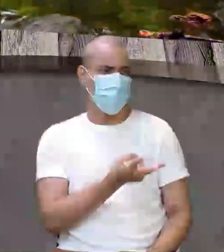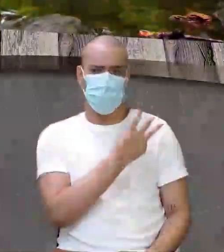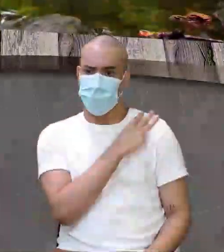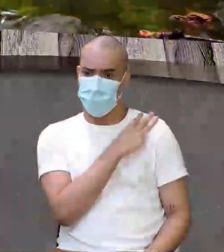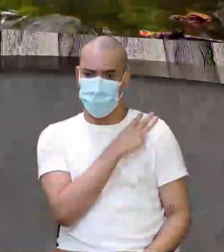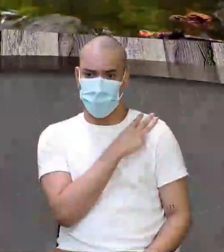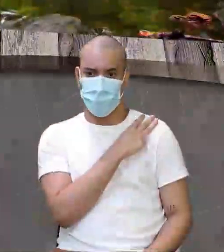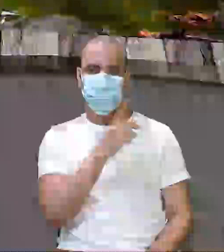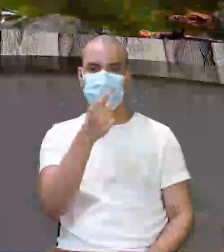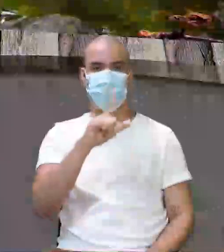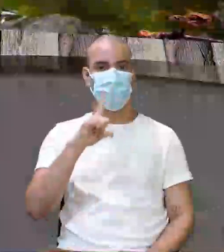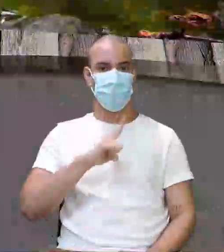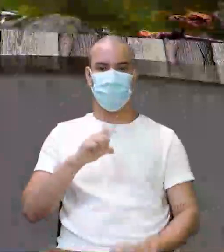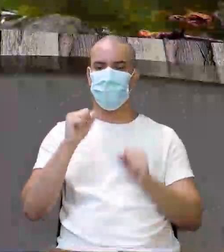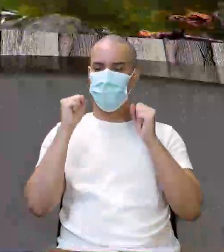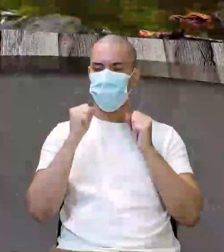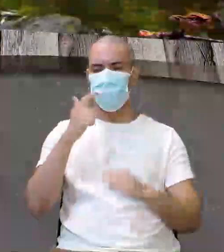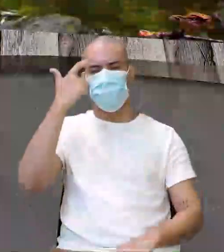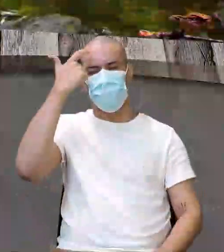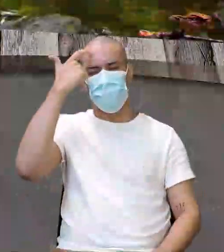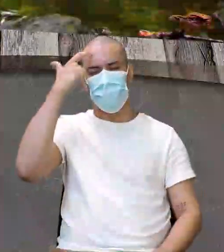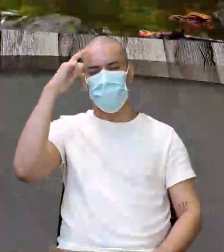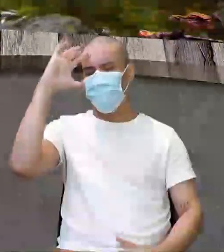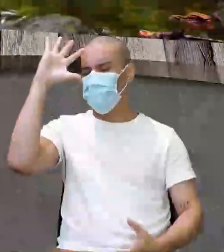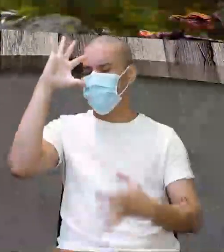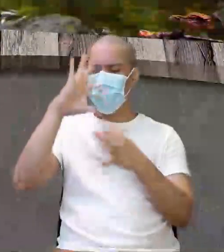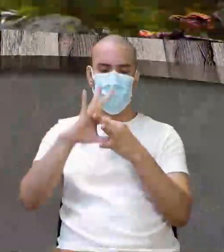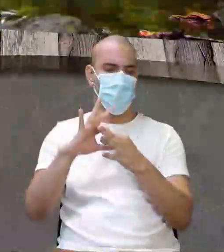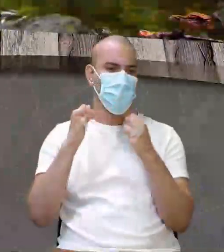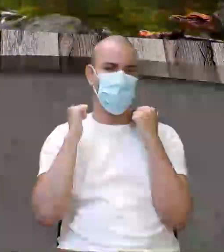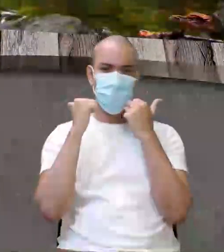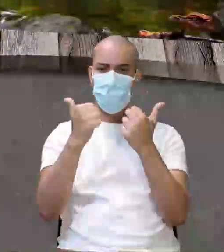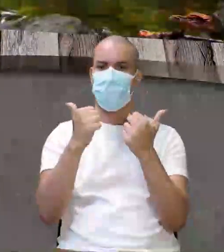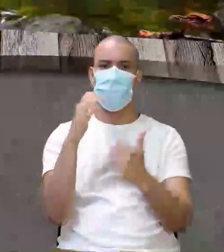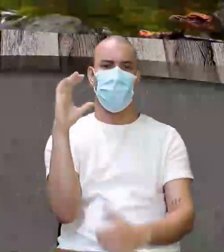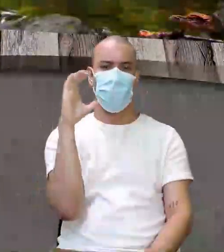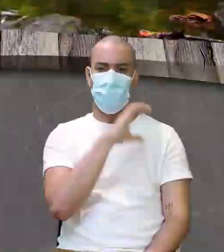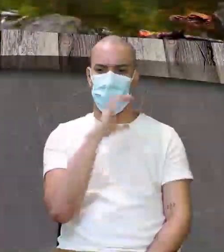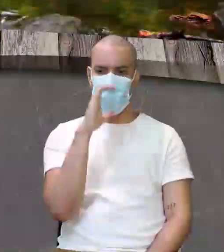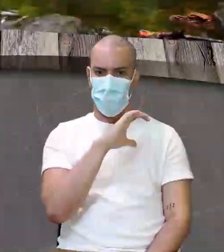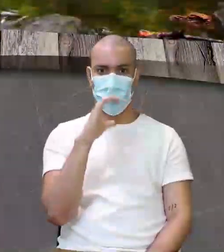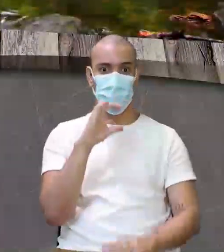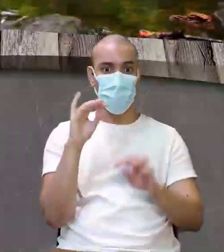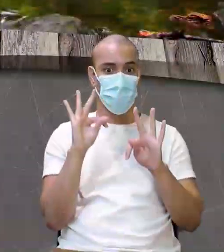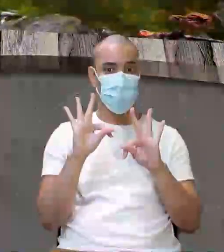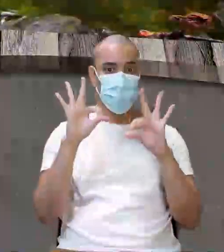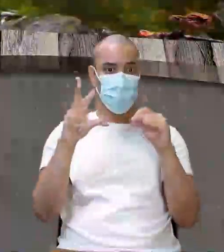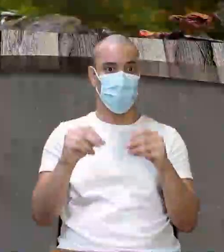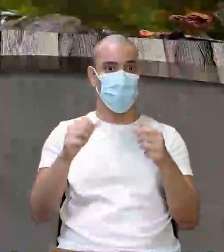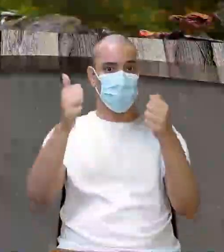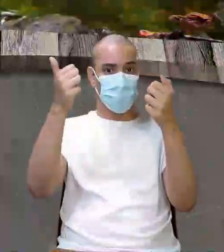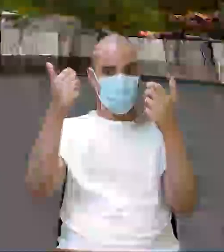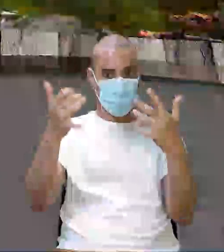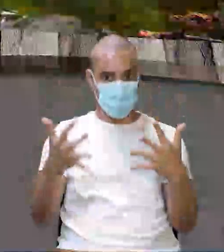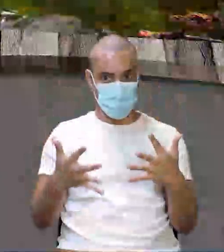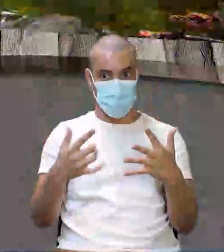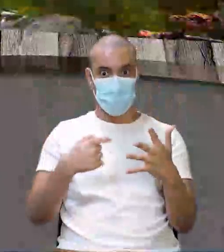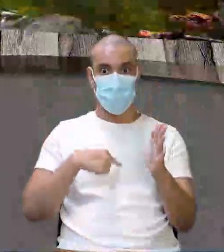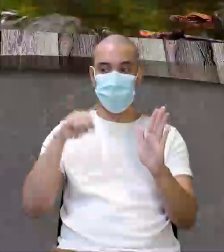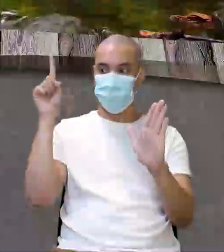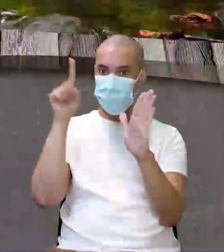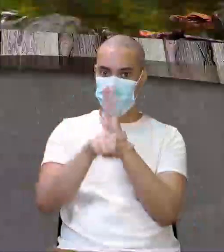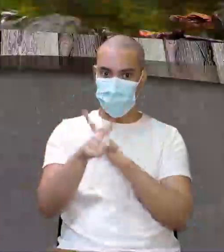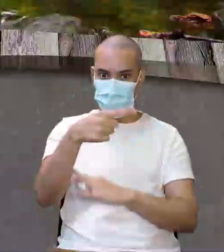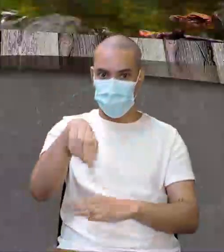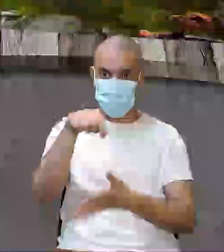ano, vocês têm um poder de assimilação, ó, top demais, muito rápido, e tudo que eu falei e que for perguntado